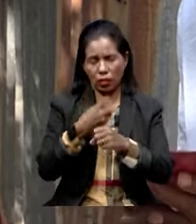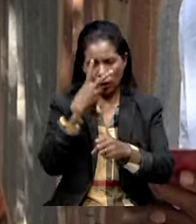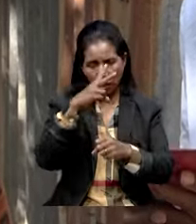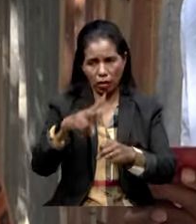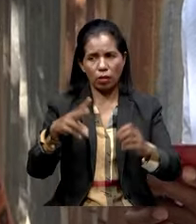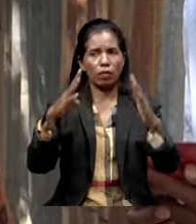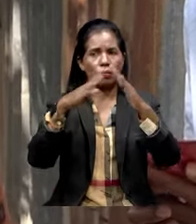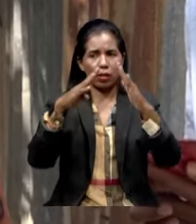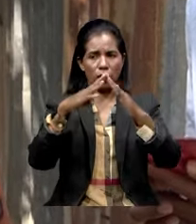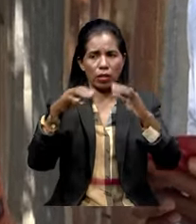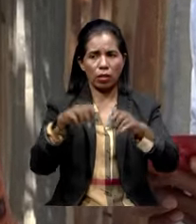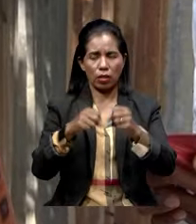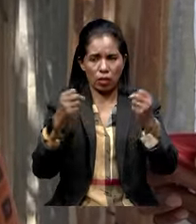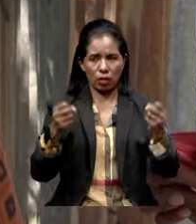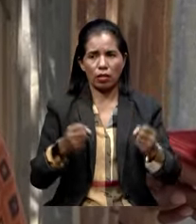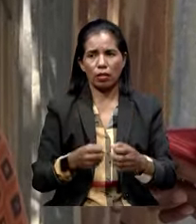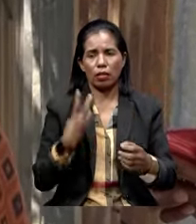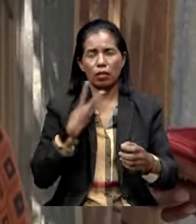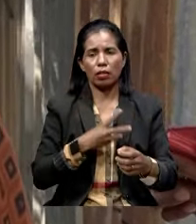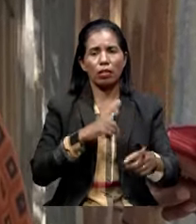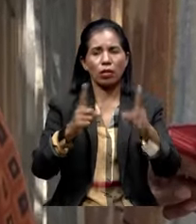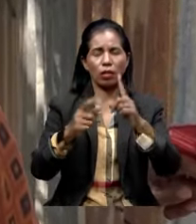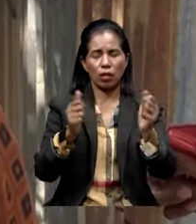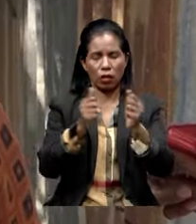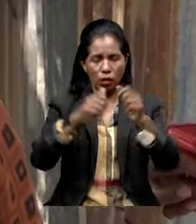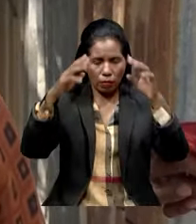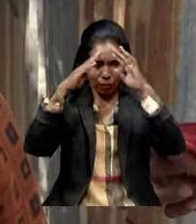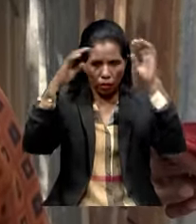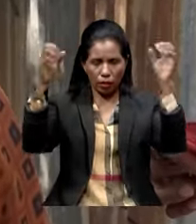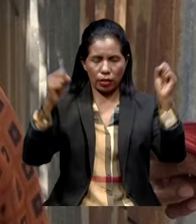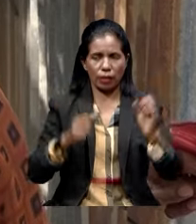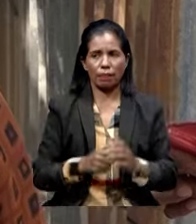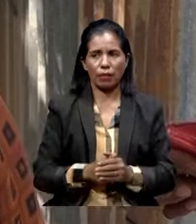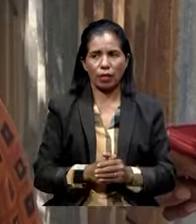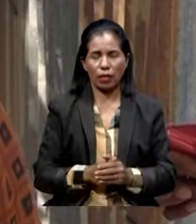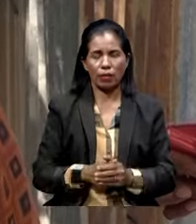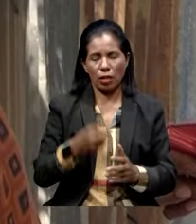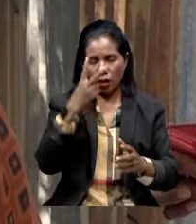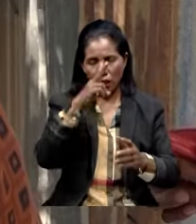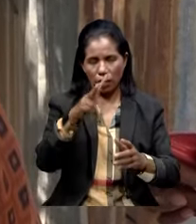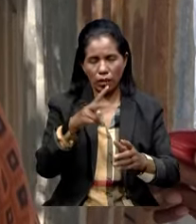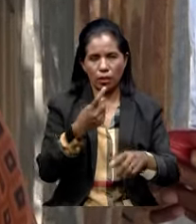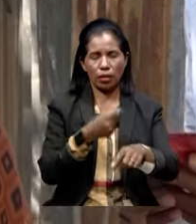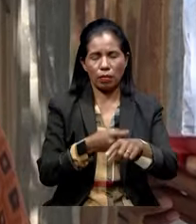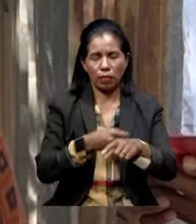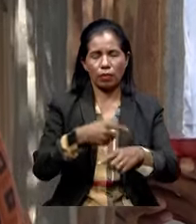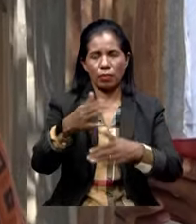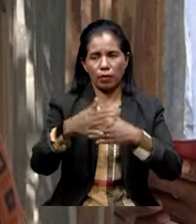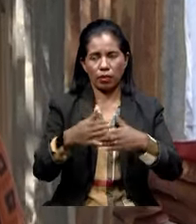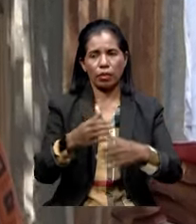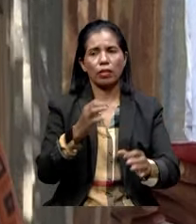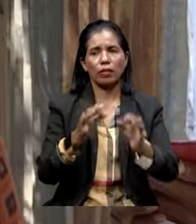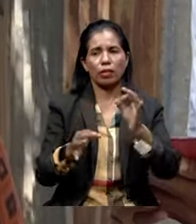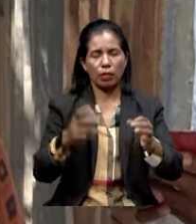umane ita se kolia banai presidente atu hare sito saune e se dia kliune